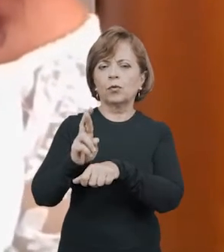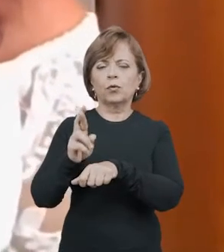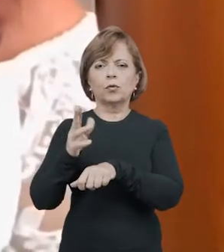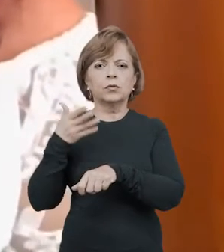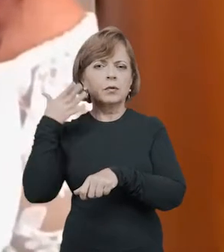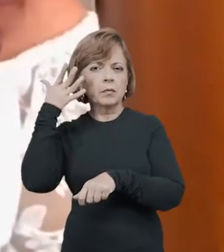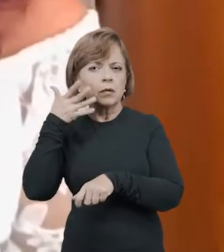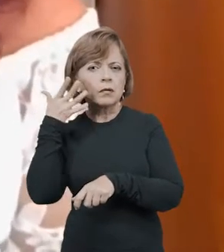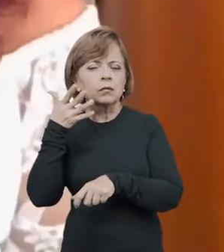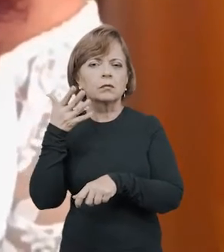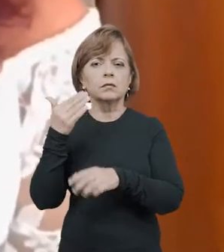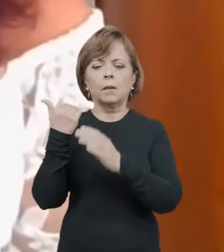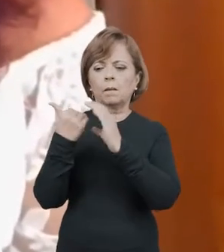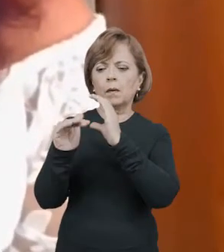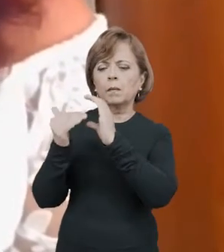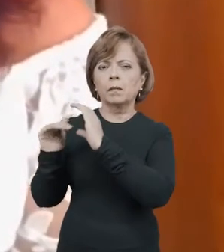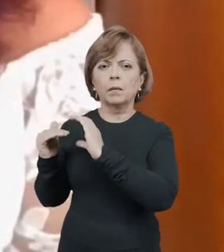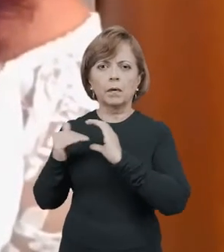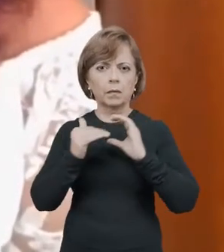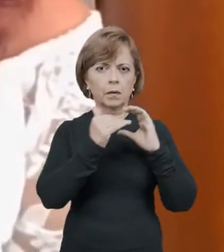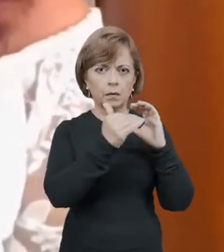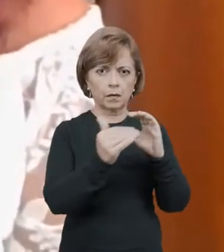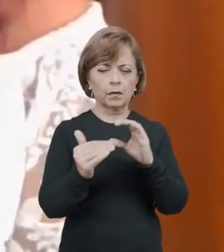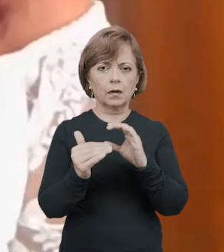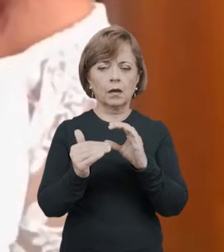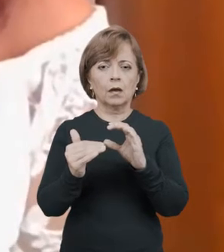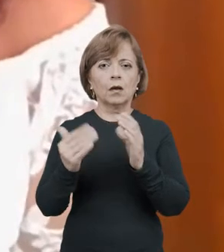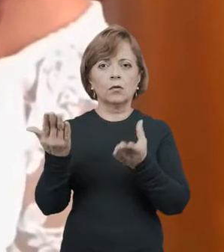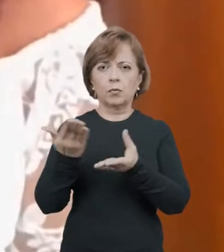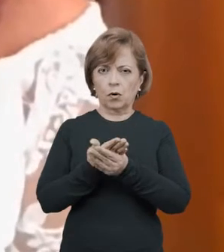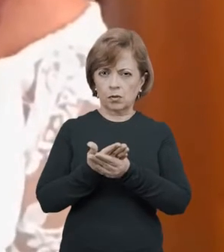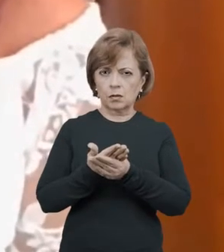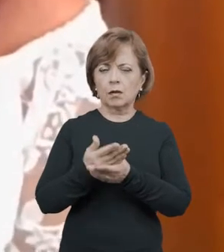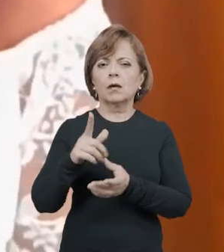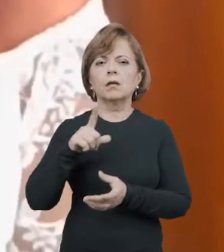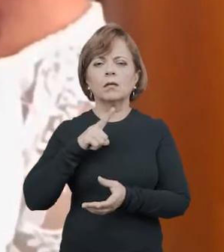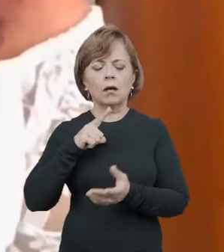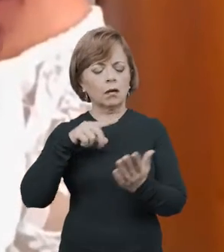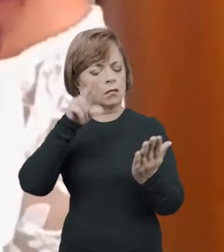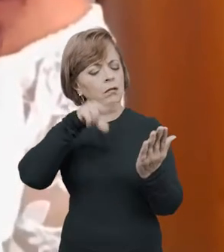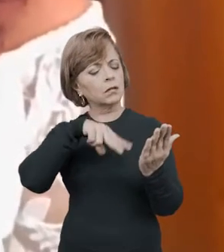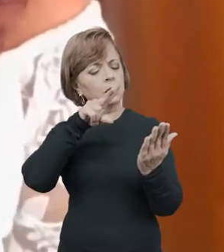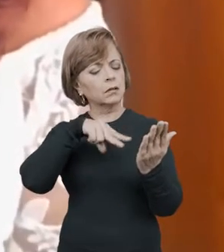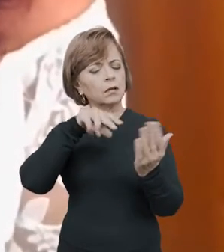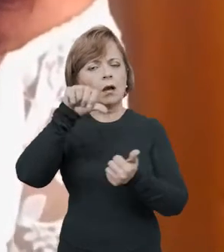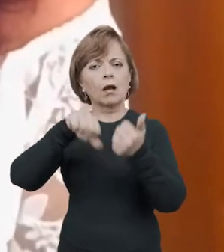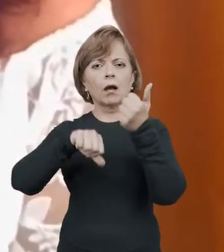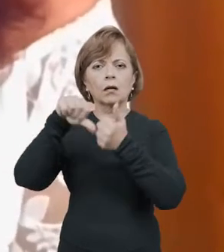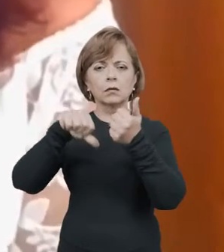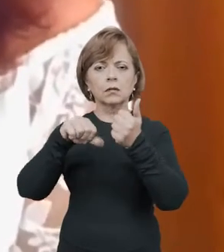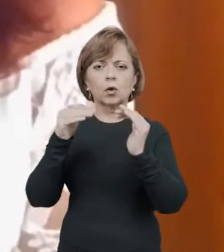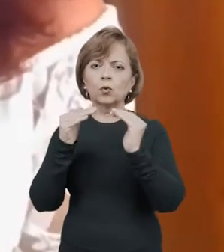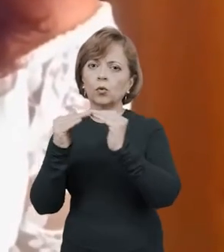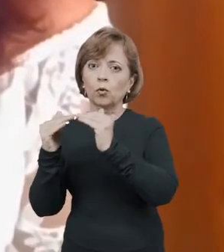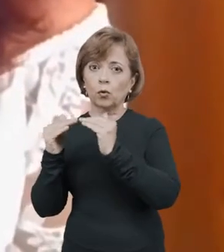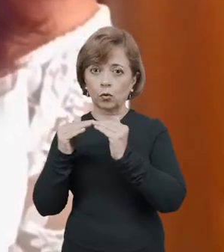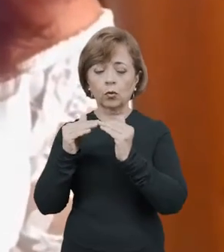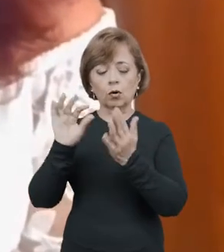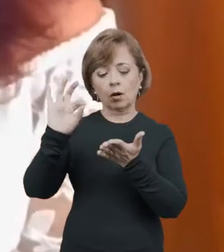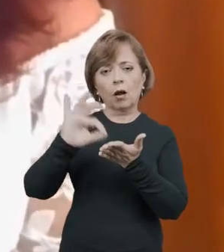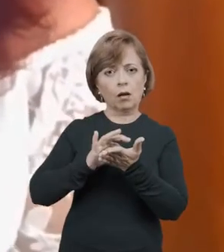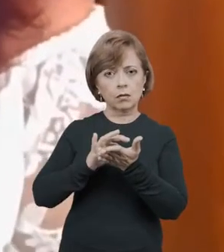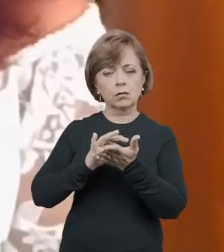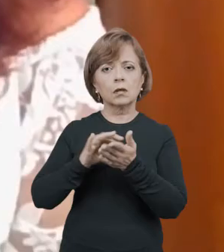contrarrazões, manifestações nos processos em que ela atua, para que a Subprocuradoria, então, analise e, assim, concordando com a